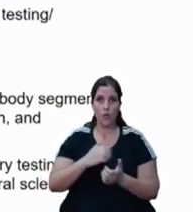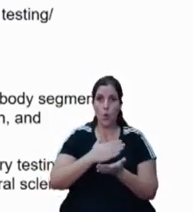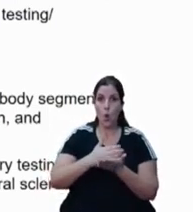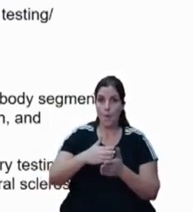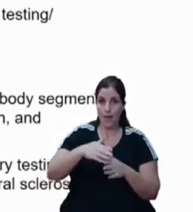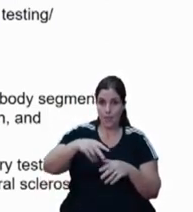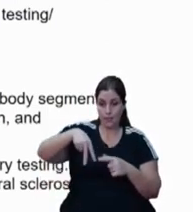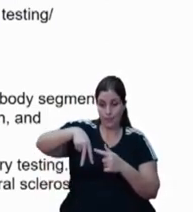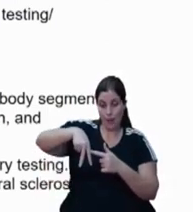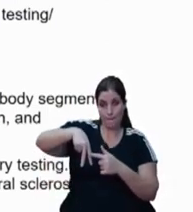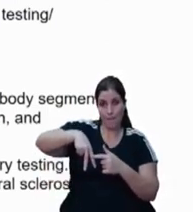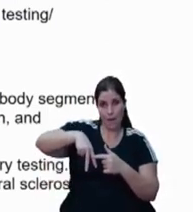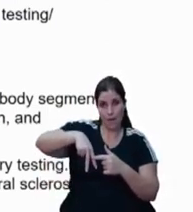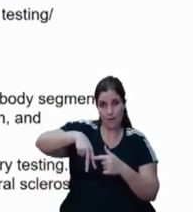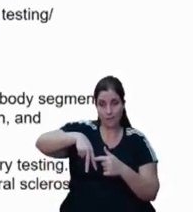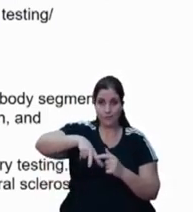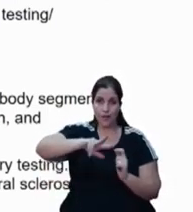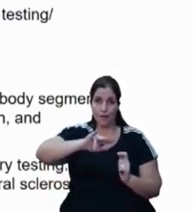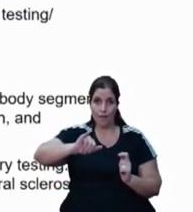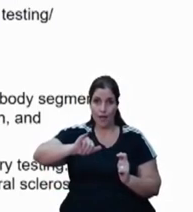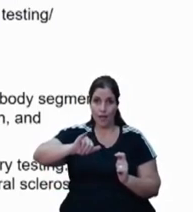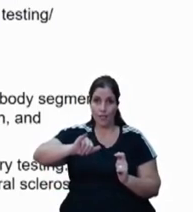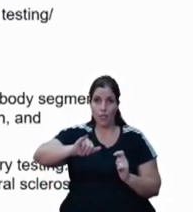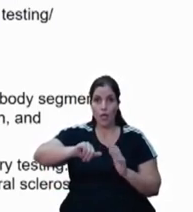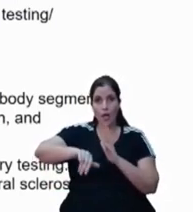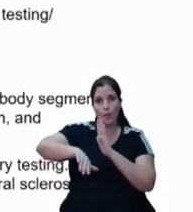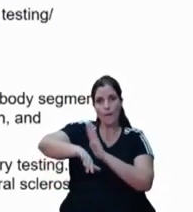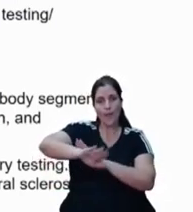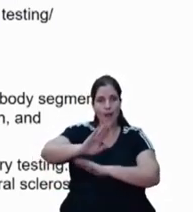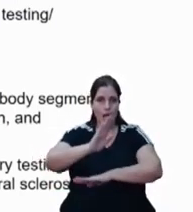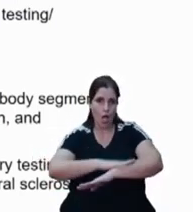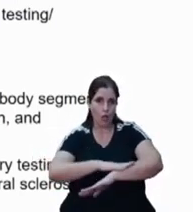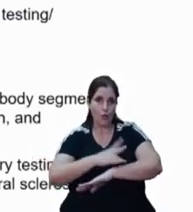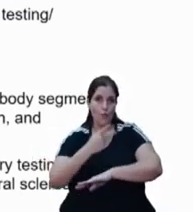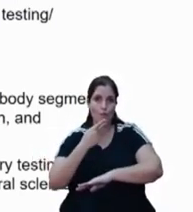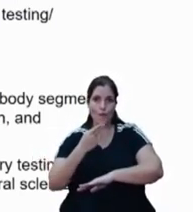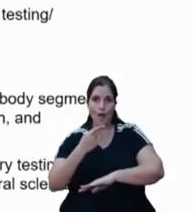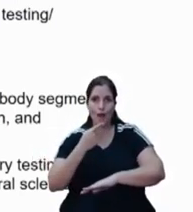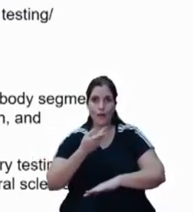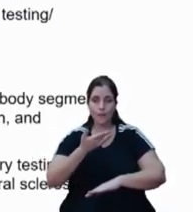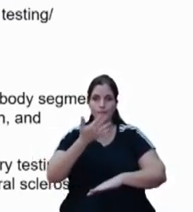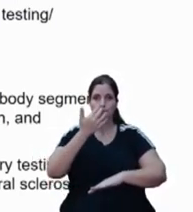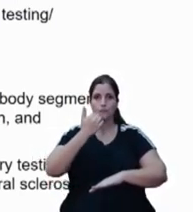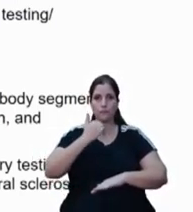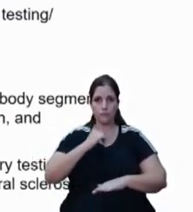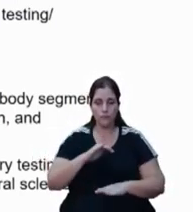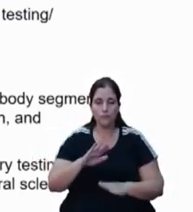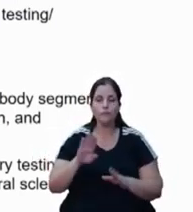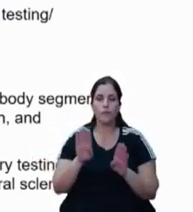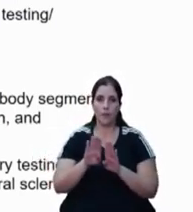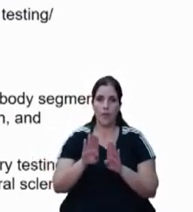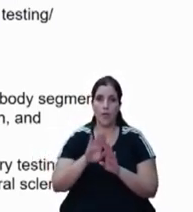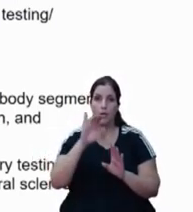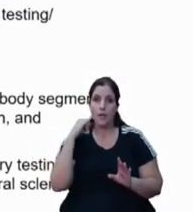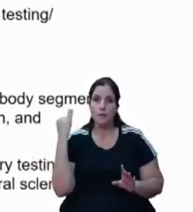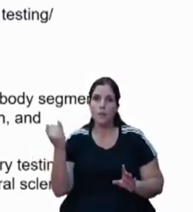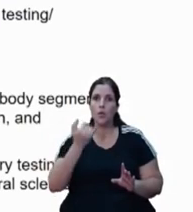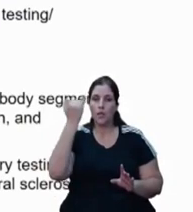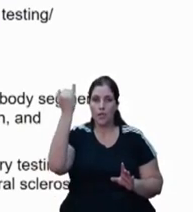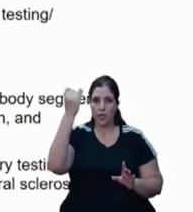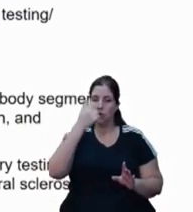pernas, progride para envolver os membros superiores, fala e engolir. É importante a exclusão dos